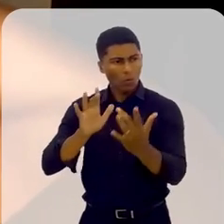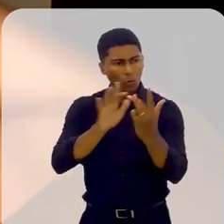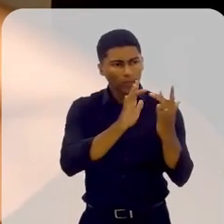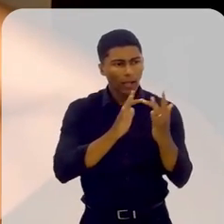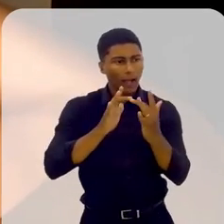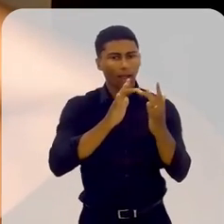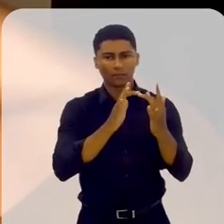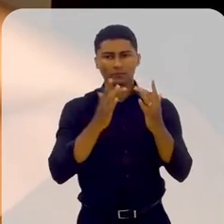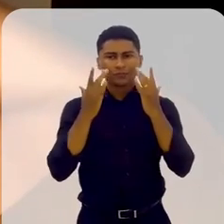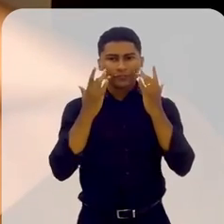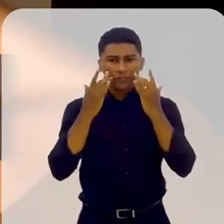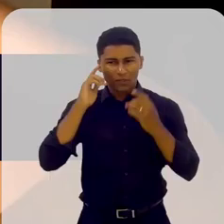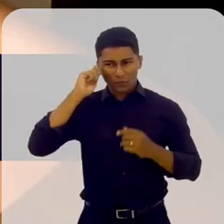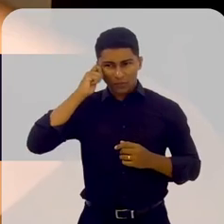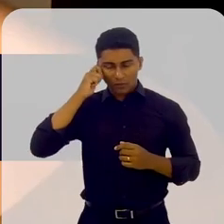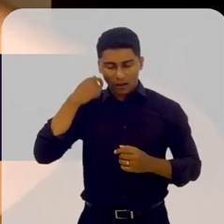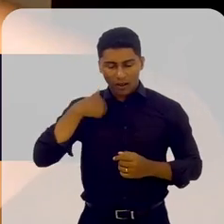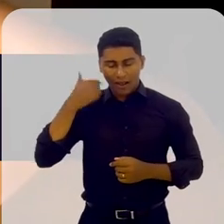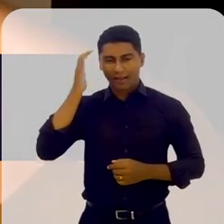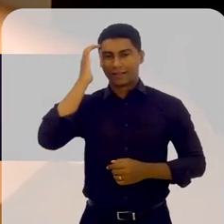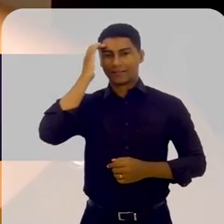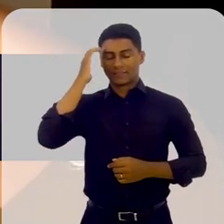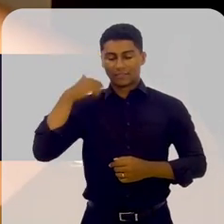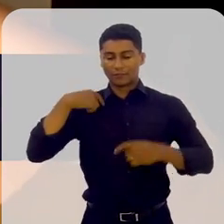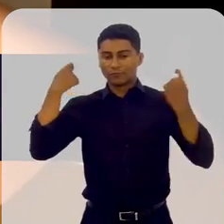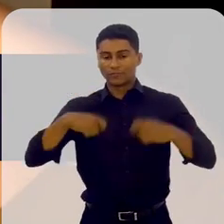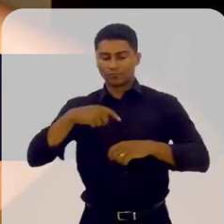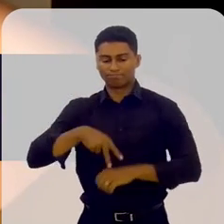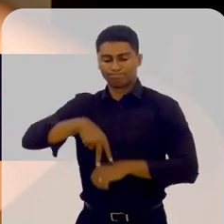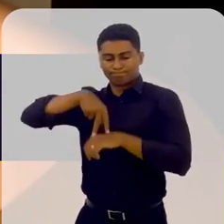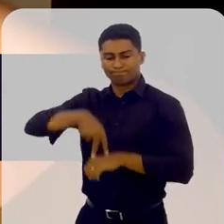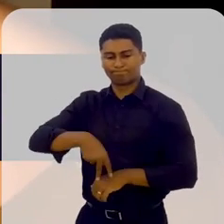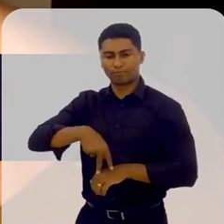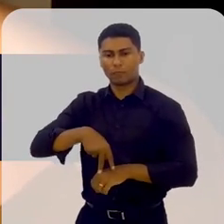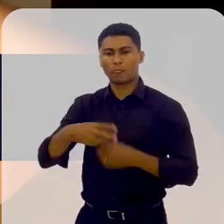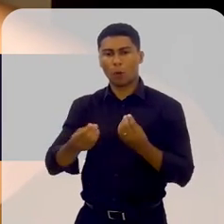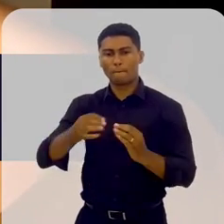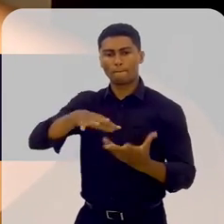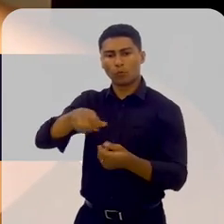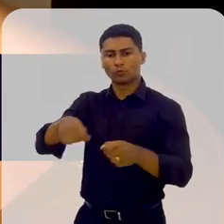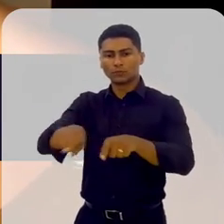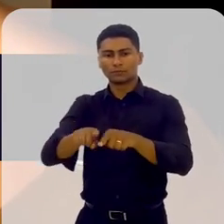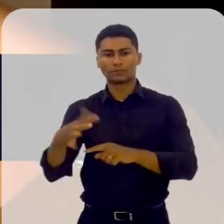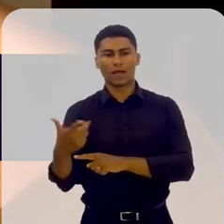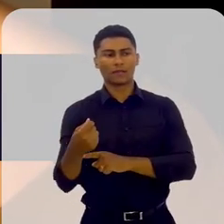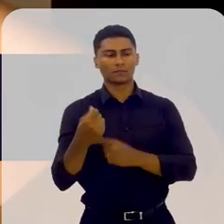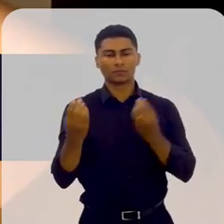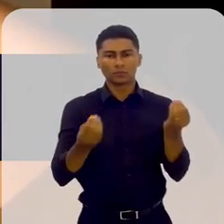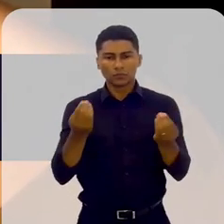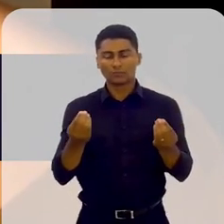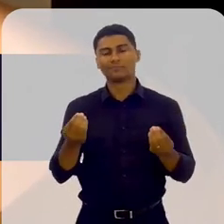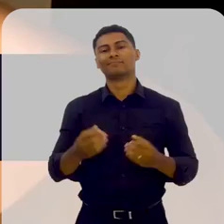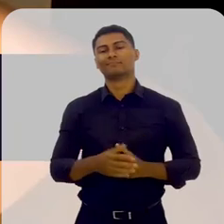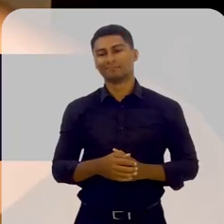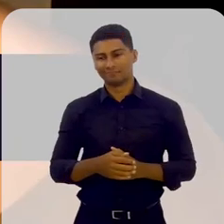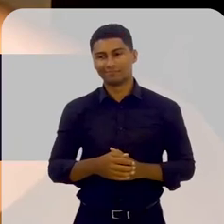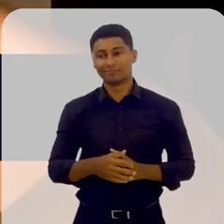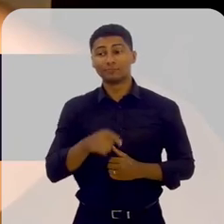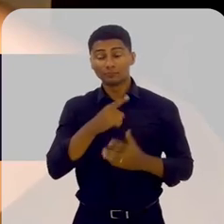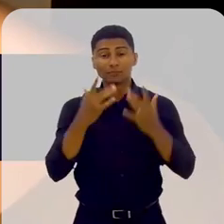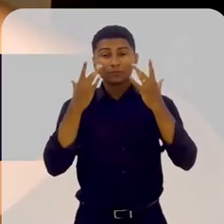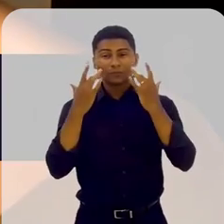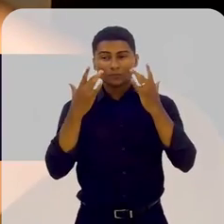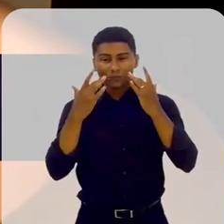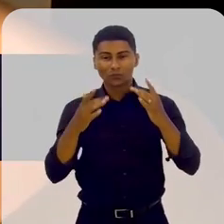contato fazendo teatro negro que eu entendi como que eu queria me colocar no mundo e nas artes, né?